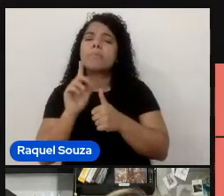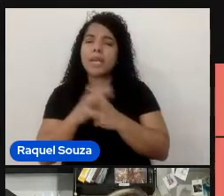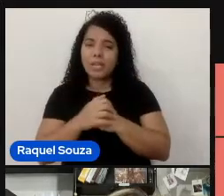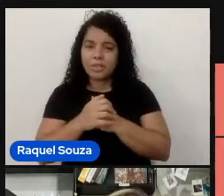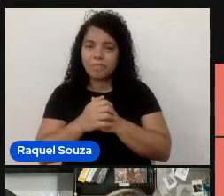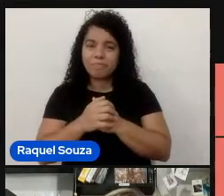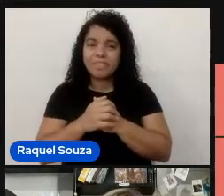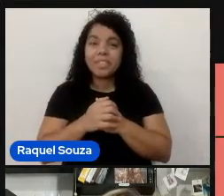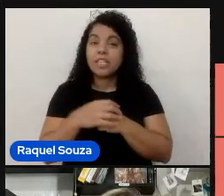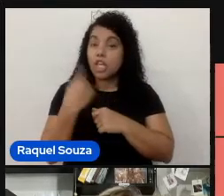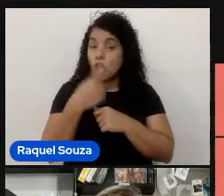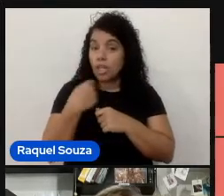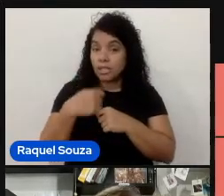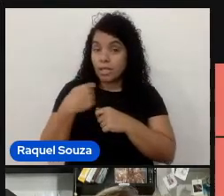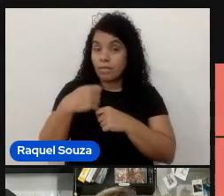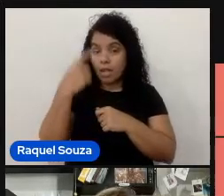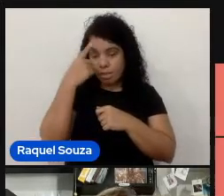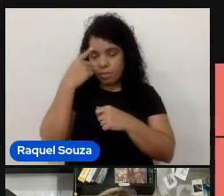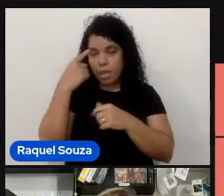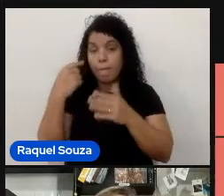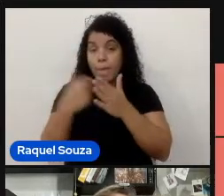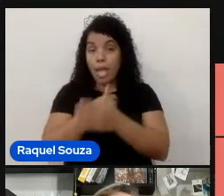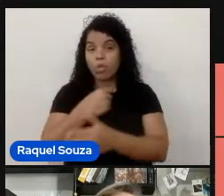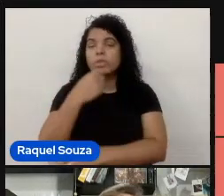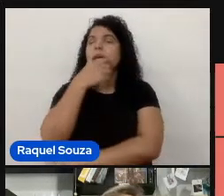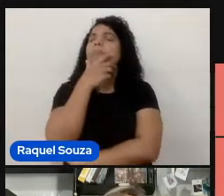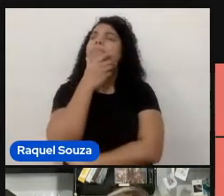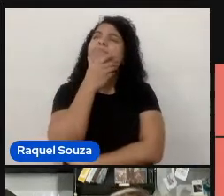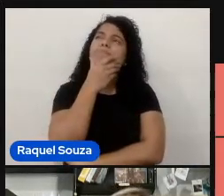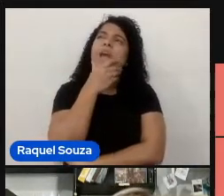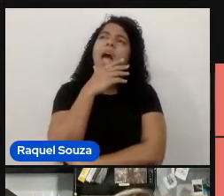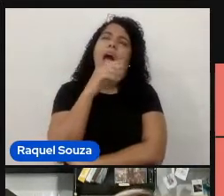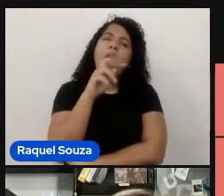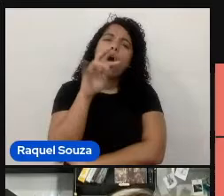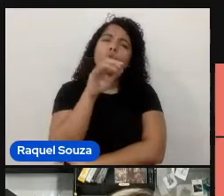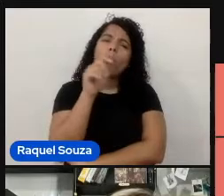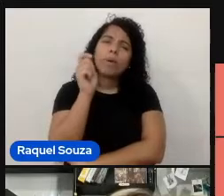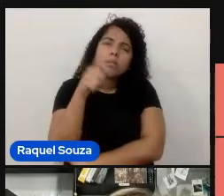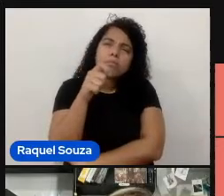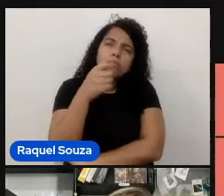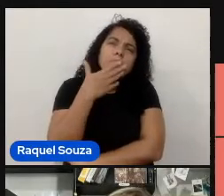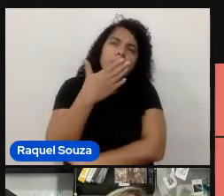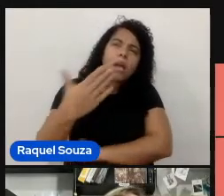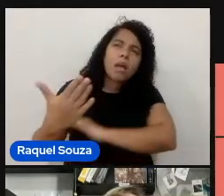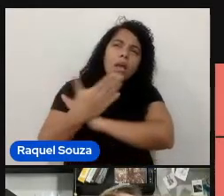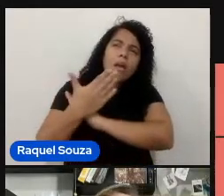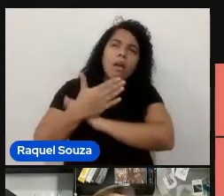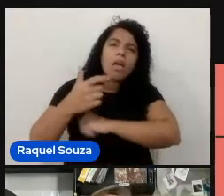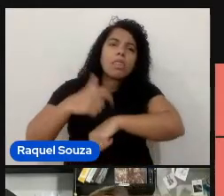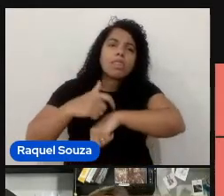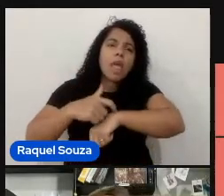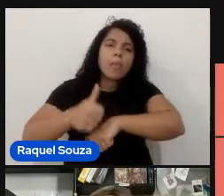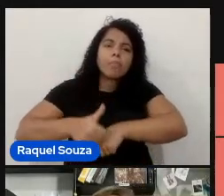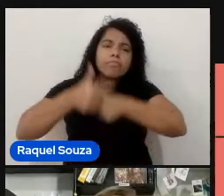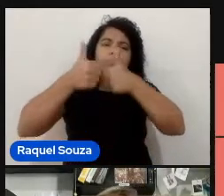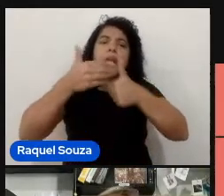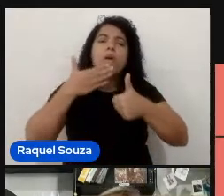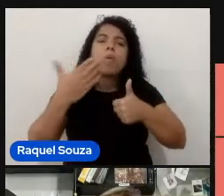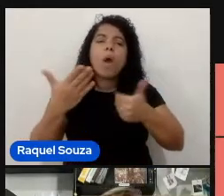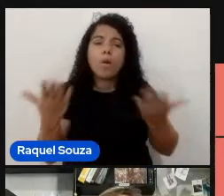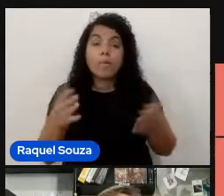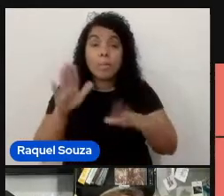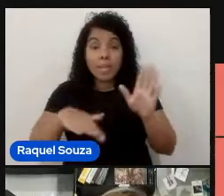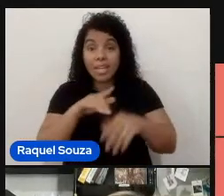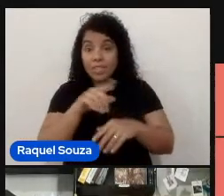né, devemos nos perguntar, né? Com a automação, realmente será possível ganhar tempo? A gente vai estar automatizando algo onde a gente vai